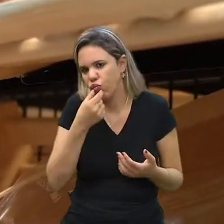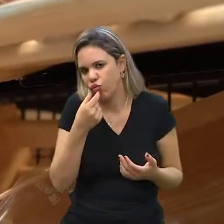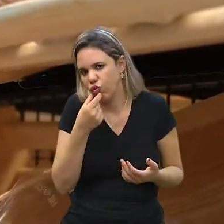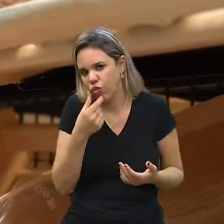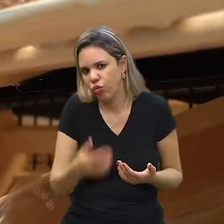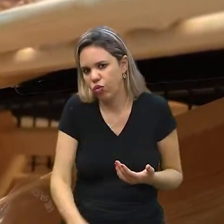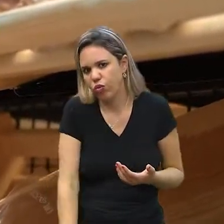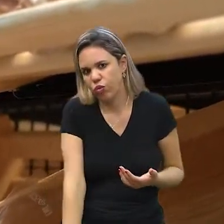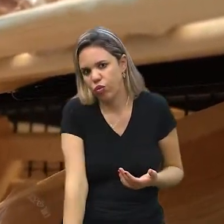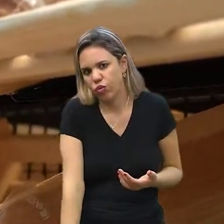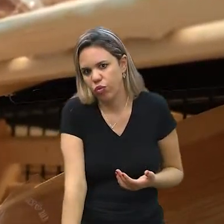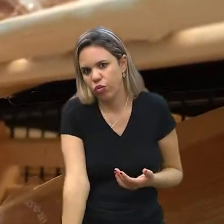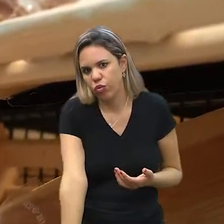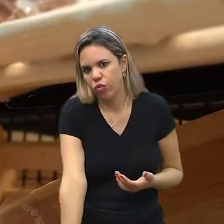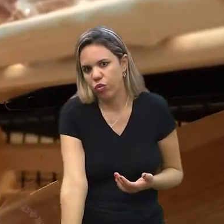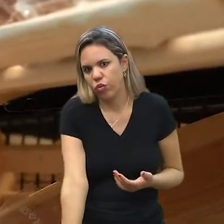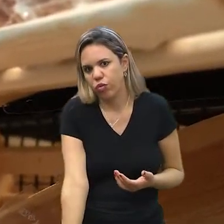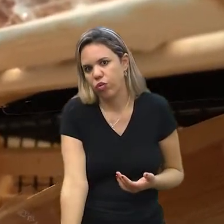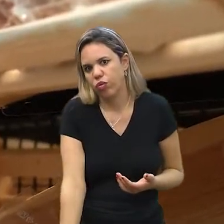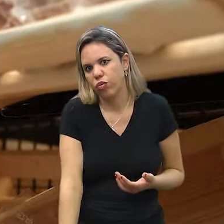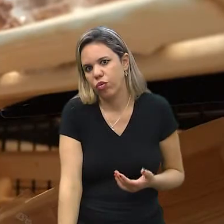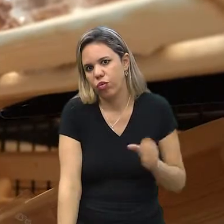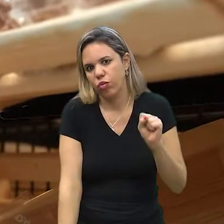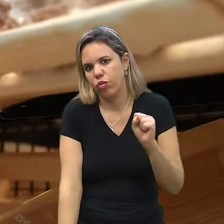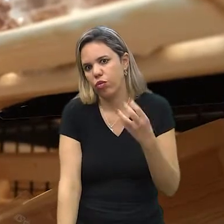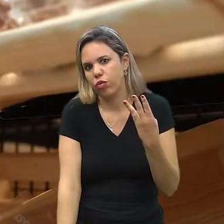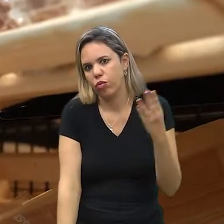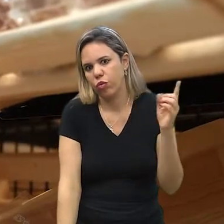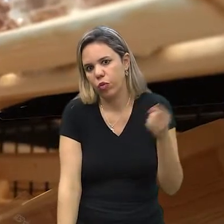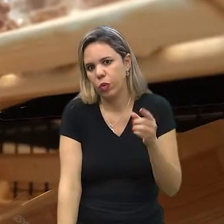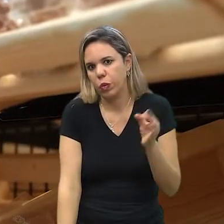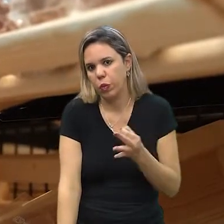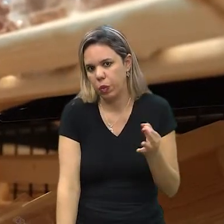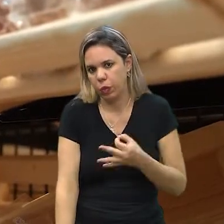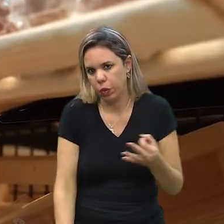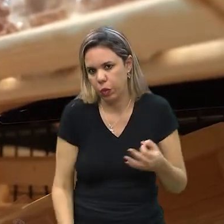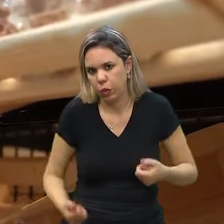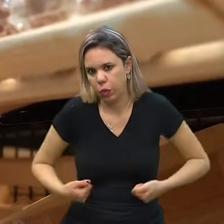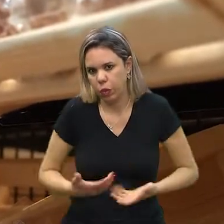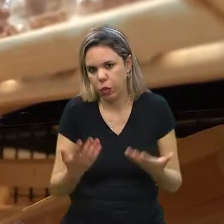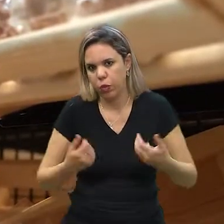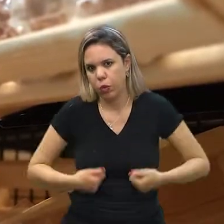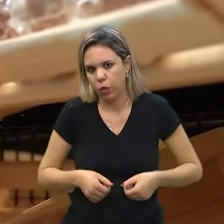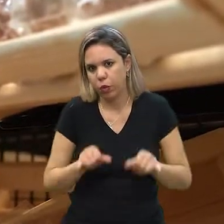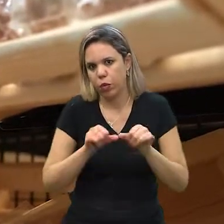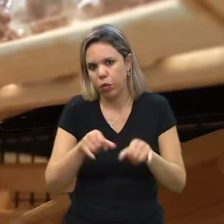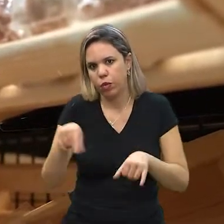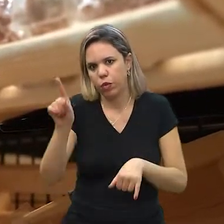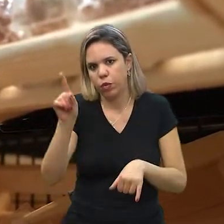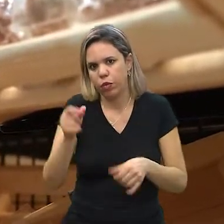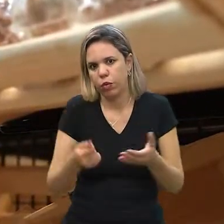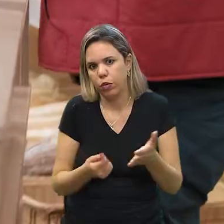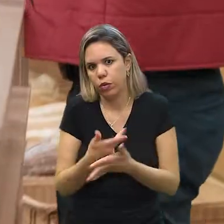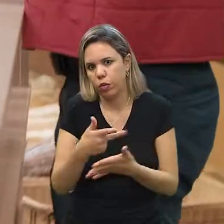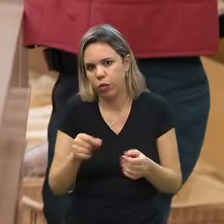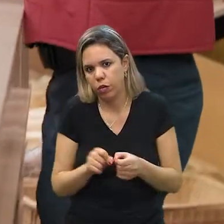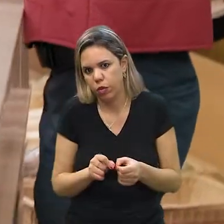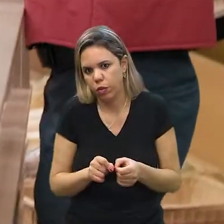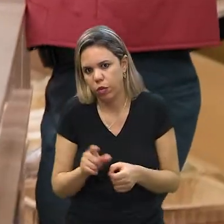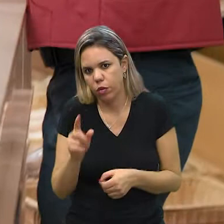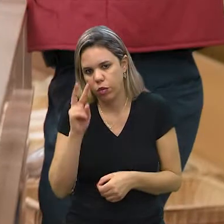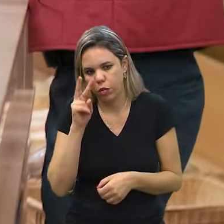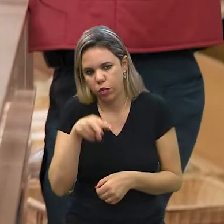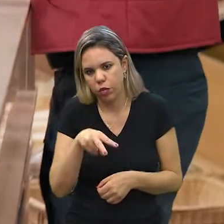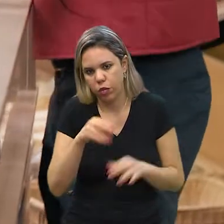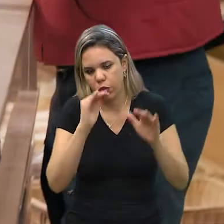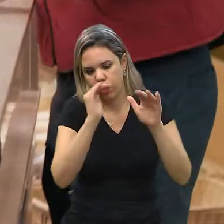biscoitos. E então, 84,5% dessas compras por impulso acontecem no supermercado. Quando você está lá fazendo as compras, olha